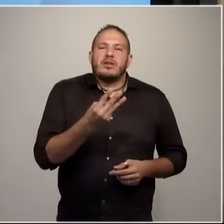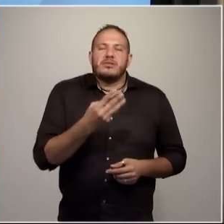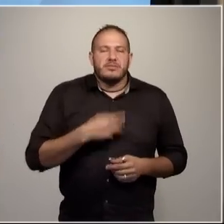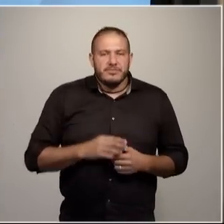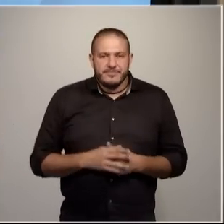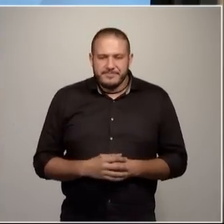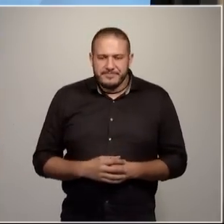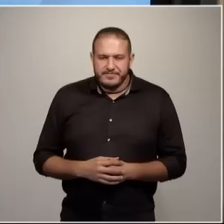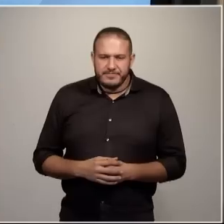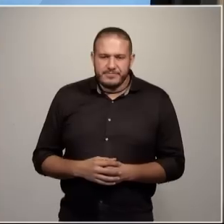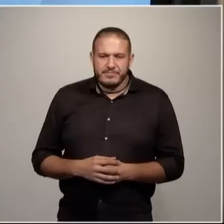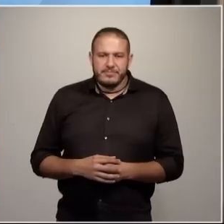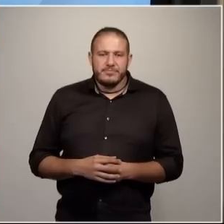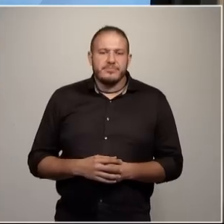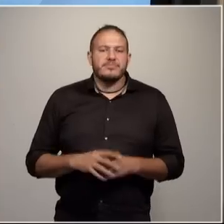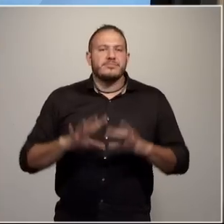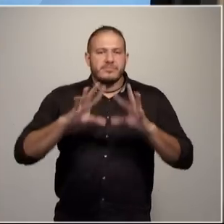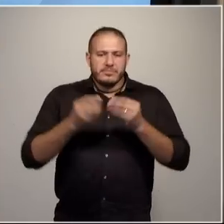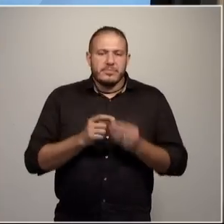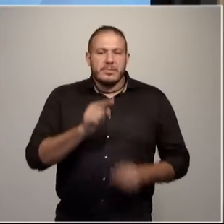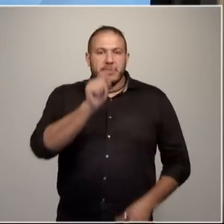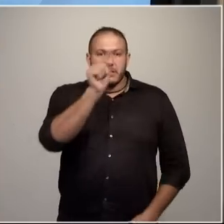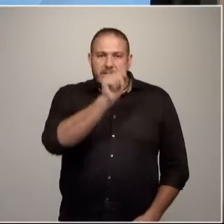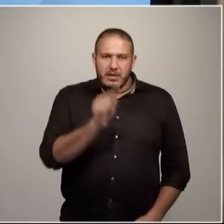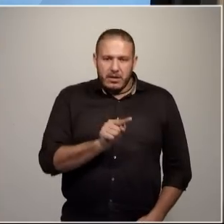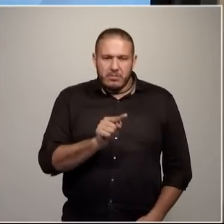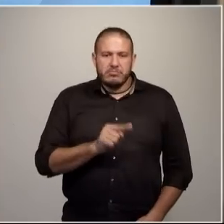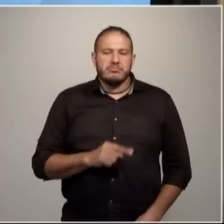3x2. Então vai ficar a integral de 0 a 1,